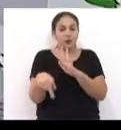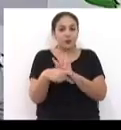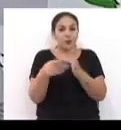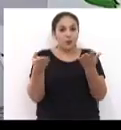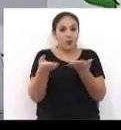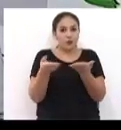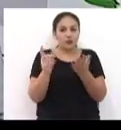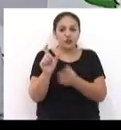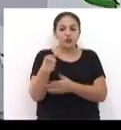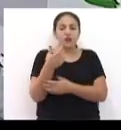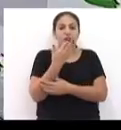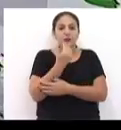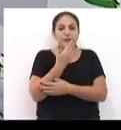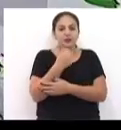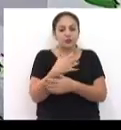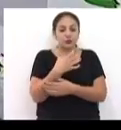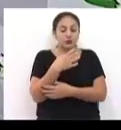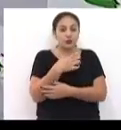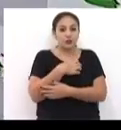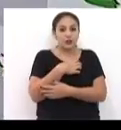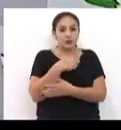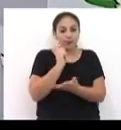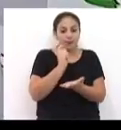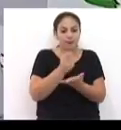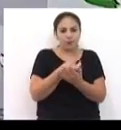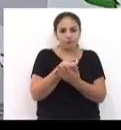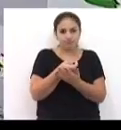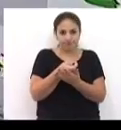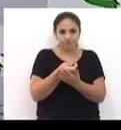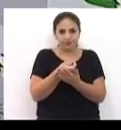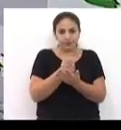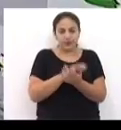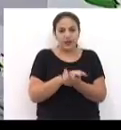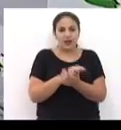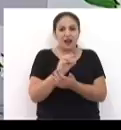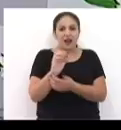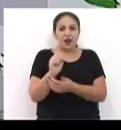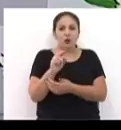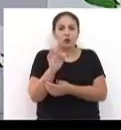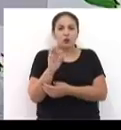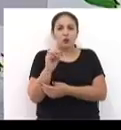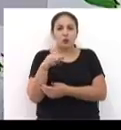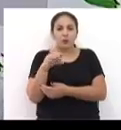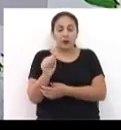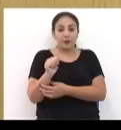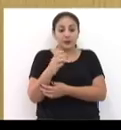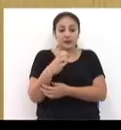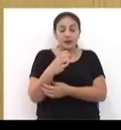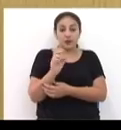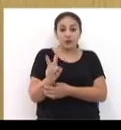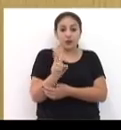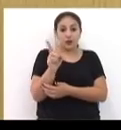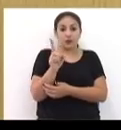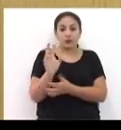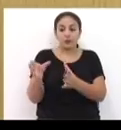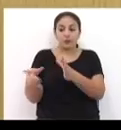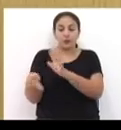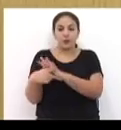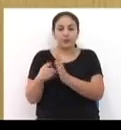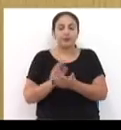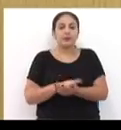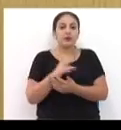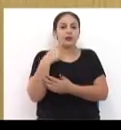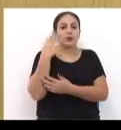hoje do Ticket Alimentação na forma de uma parcela autônoma. E essa parcela autônoma é como uma verba in natura. Vereador